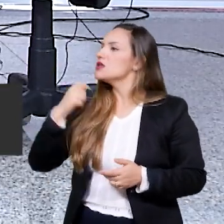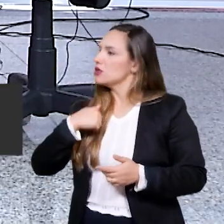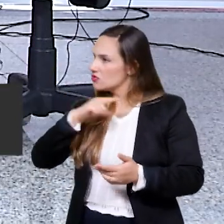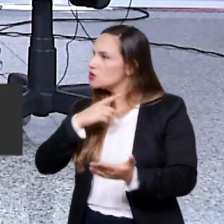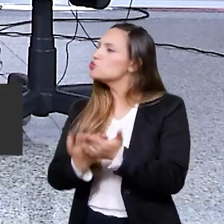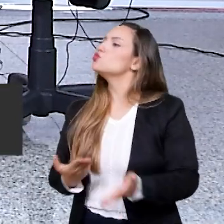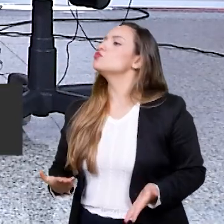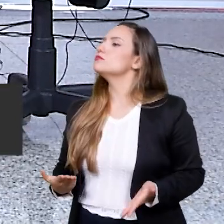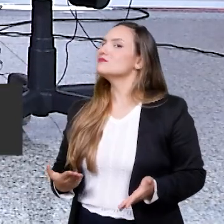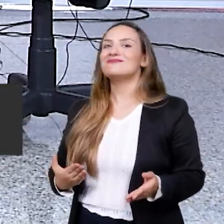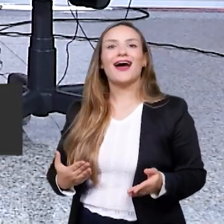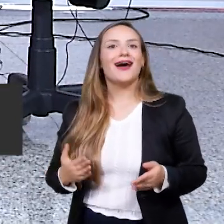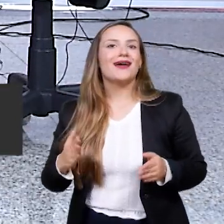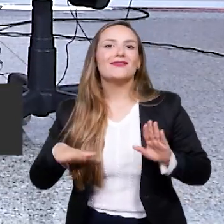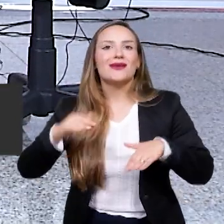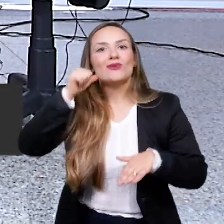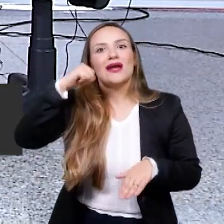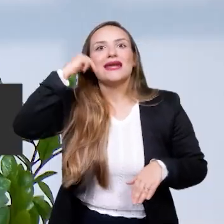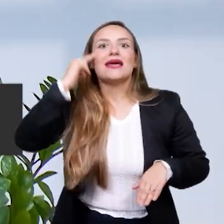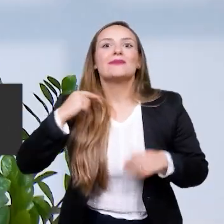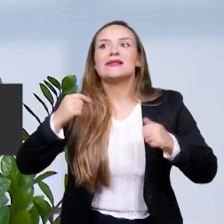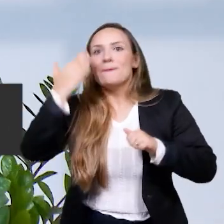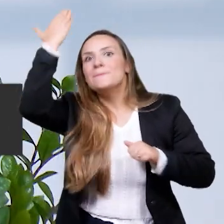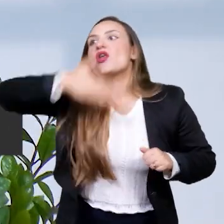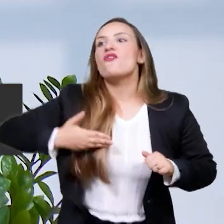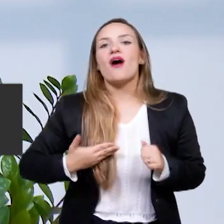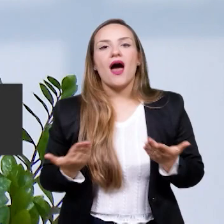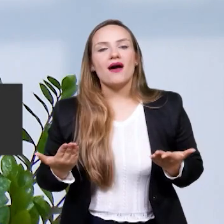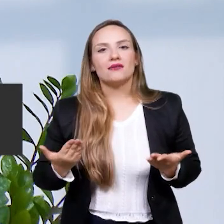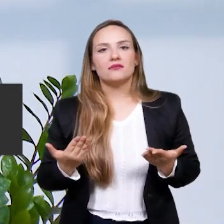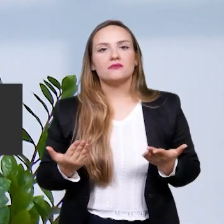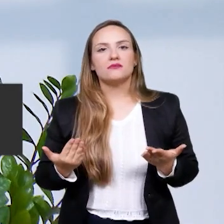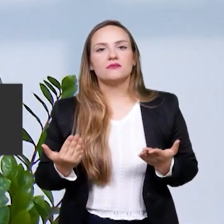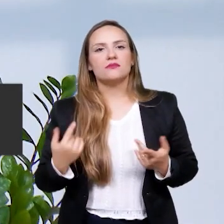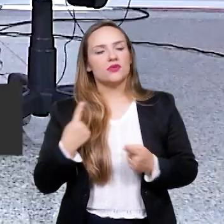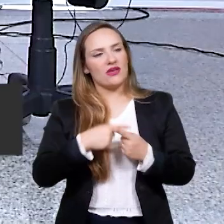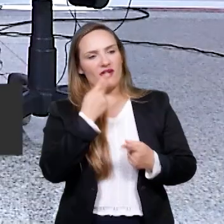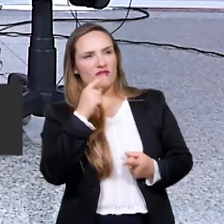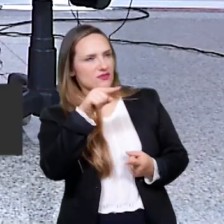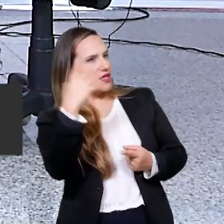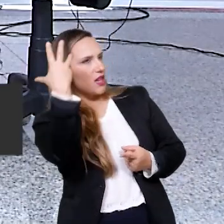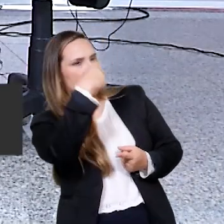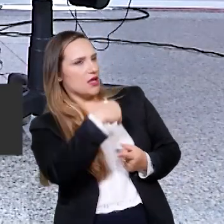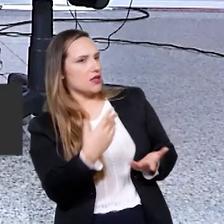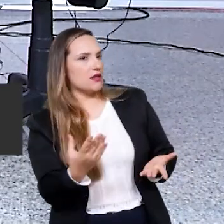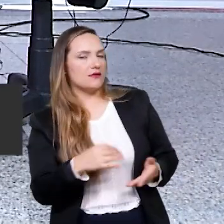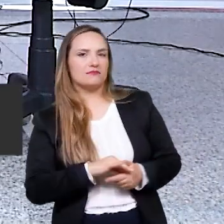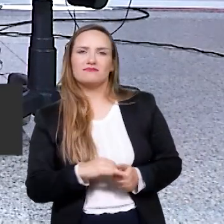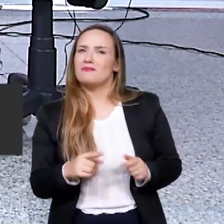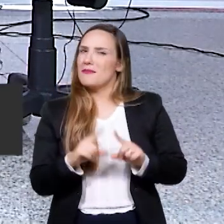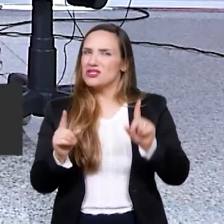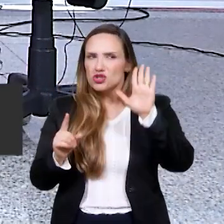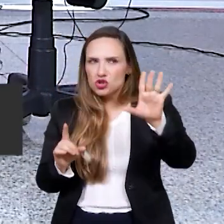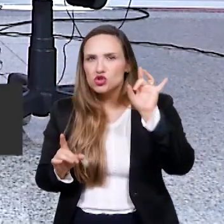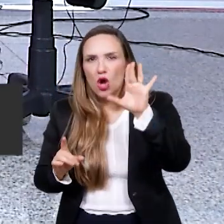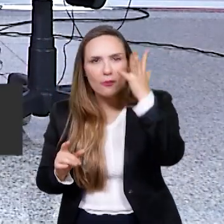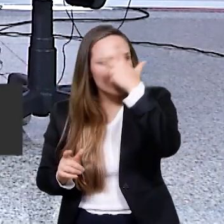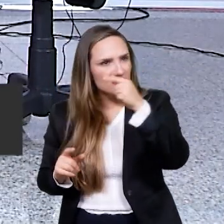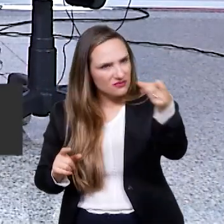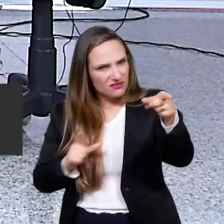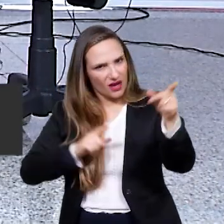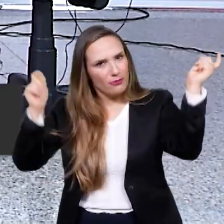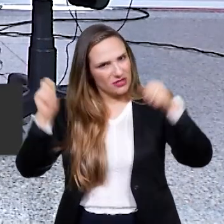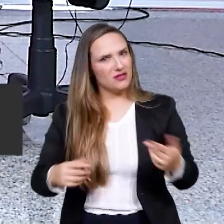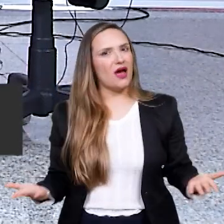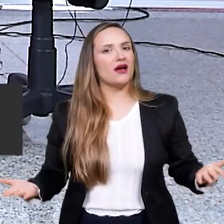embasamento científico, né? Porque senão as pessoas vão olhar para mim e vão falar assim, nossa, como ela é bonita. E pronto. Isso, é pronto. E tem muito mais Mas que isso, né? Mas não é